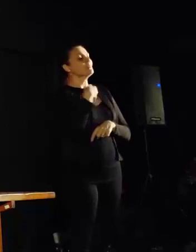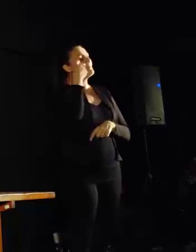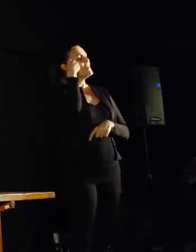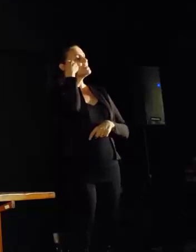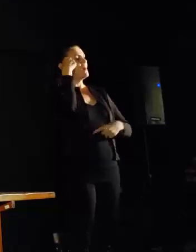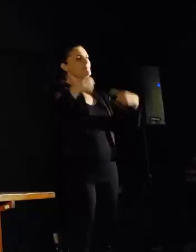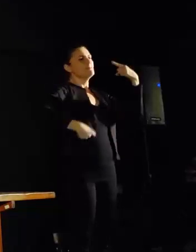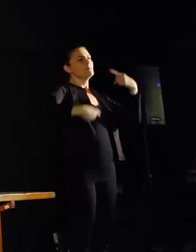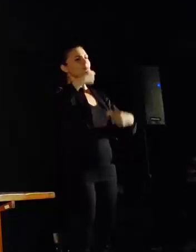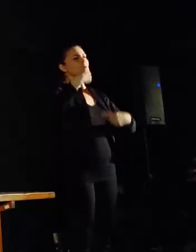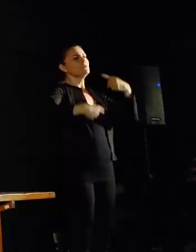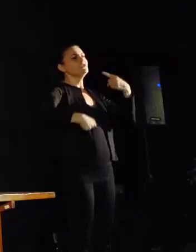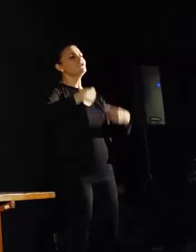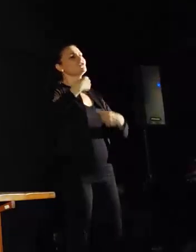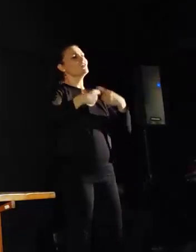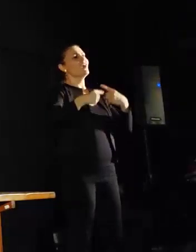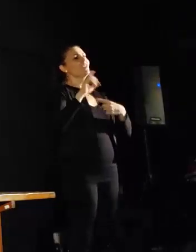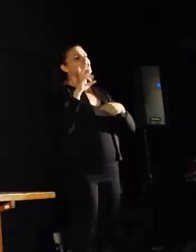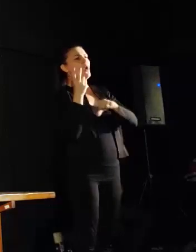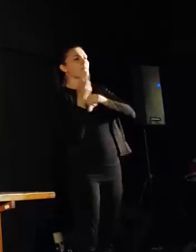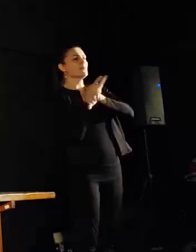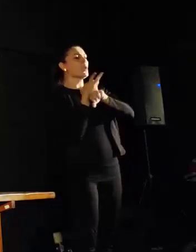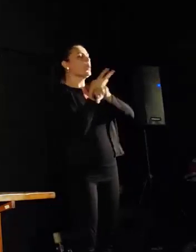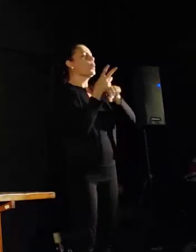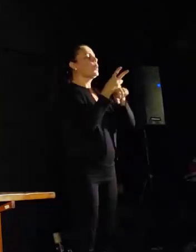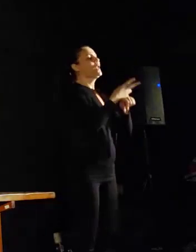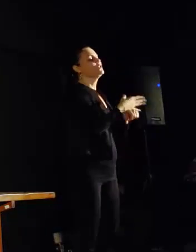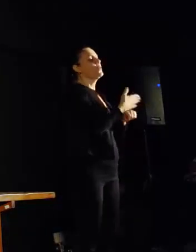em torno da procura do melhor argumento.